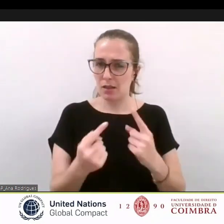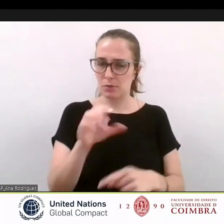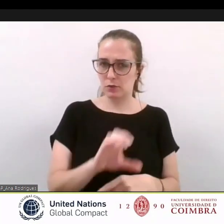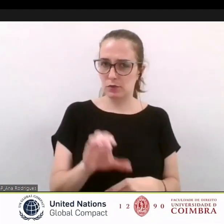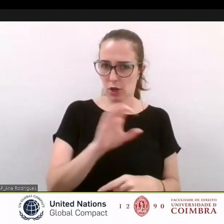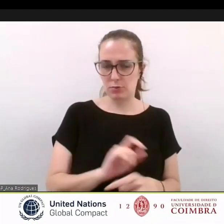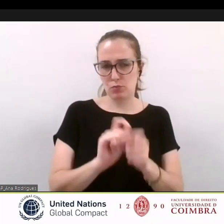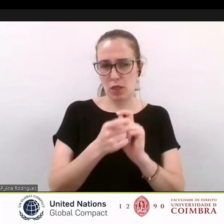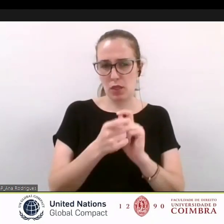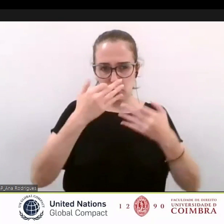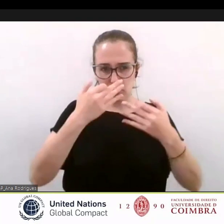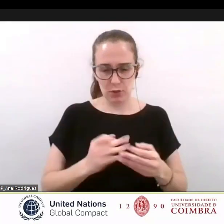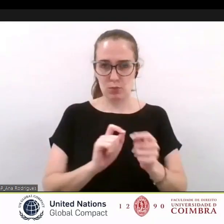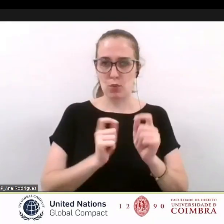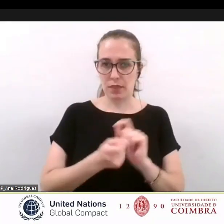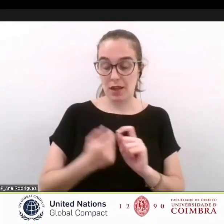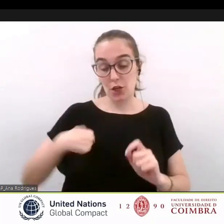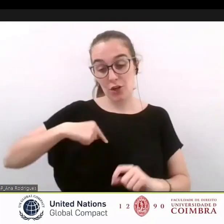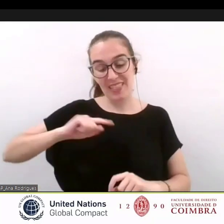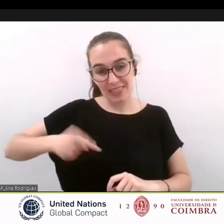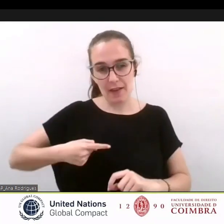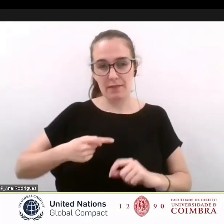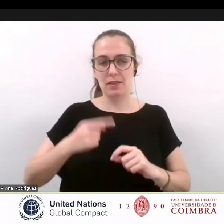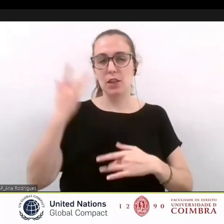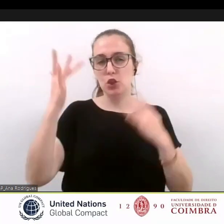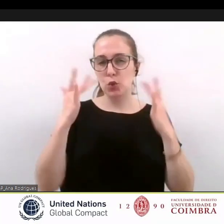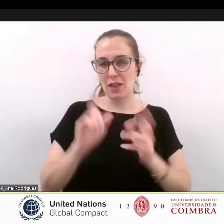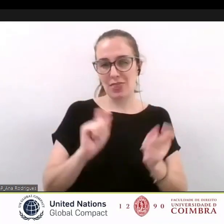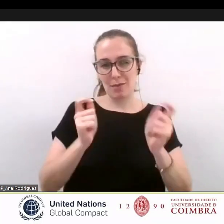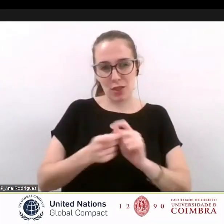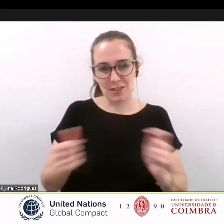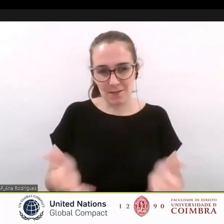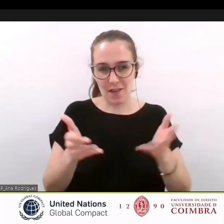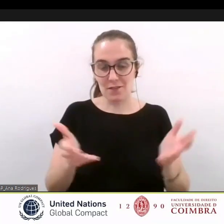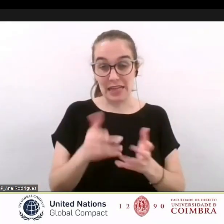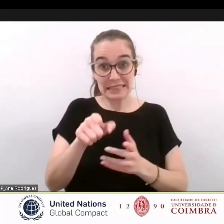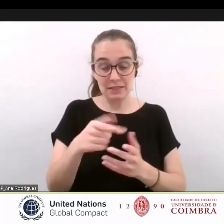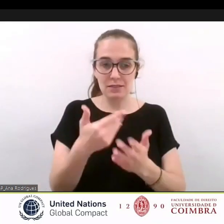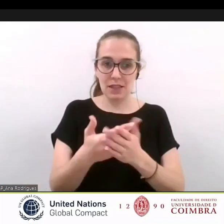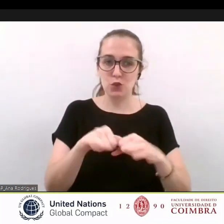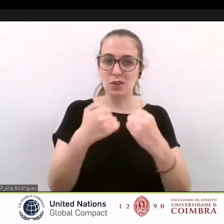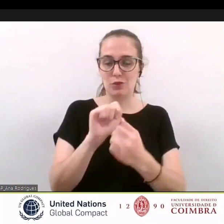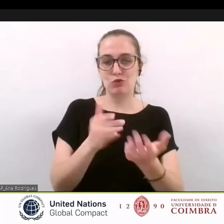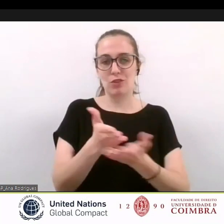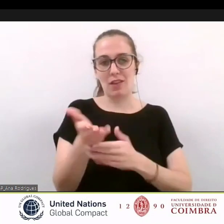mudar comportamentos e nós devemos desenvolver essa teoria da mudança para chegarmos a uma sociedade mais sustentável.